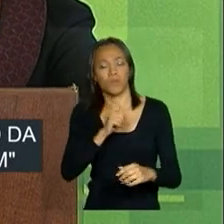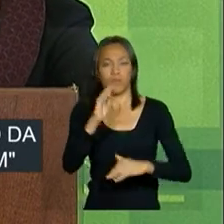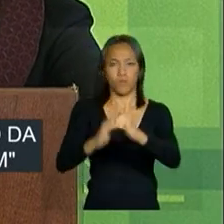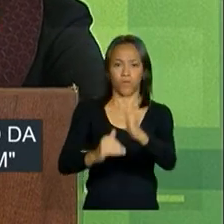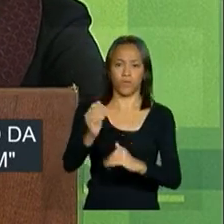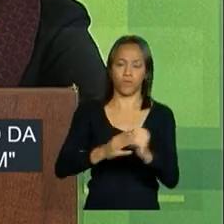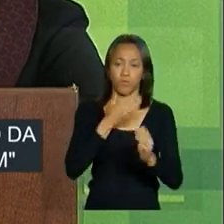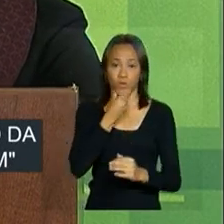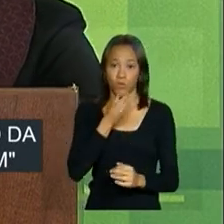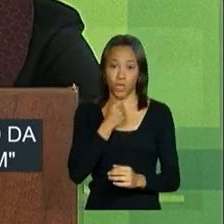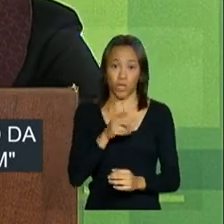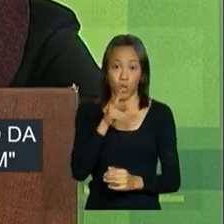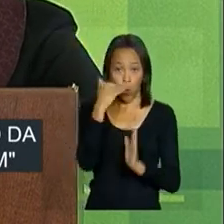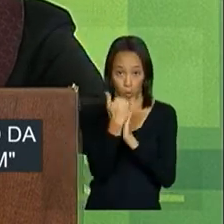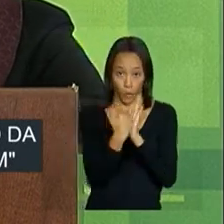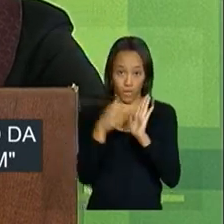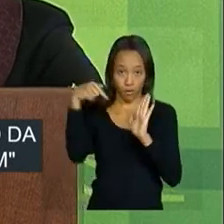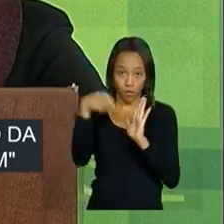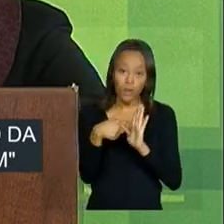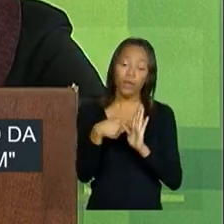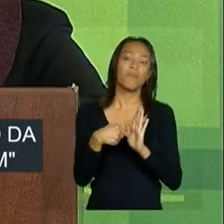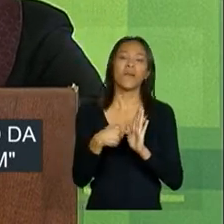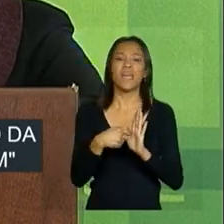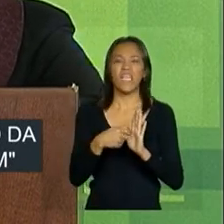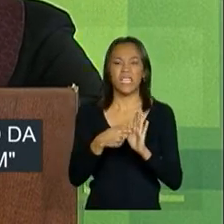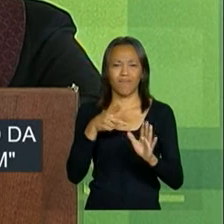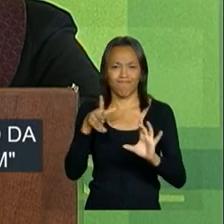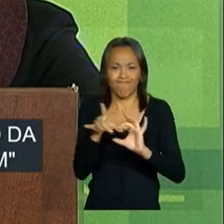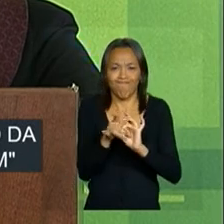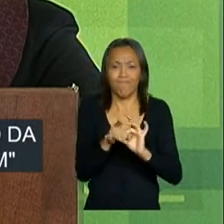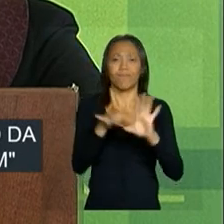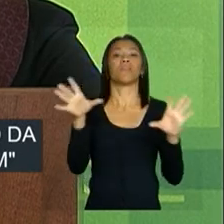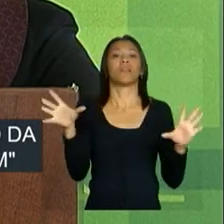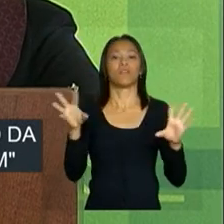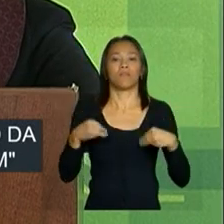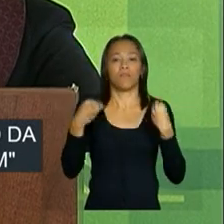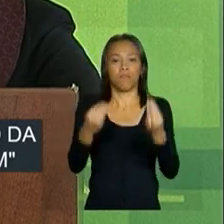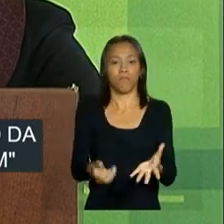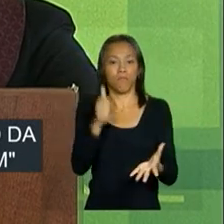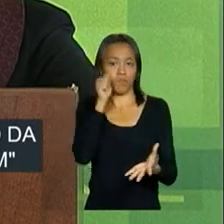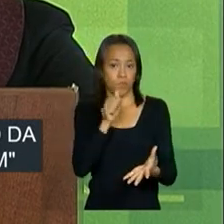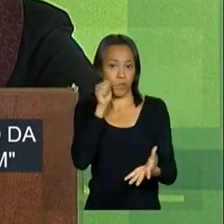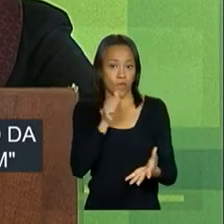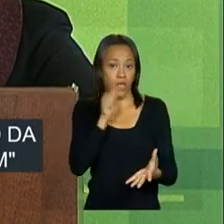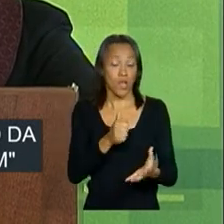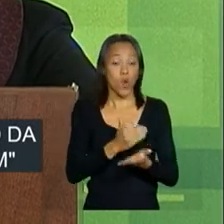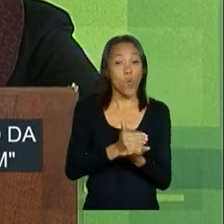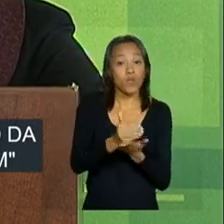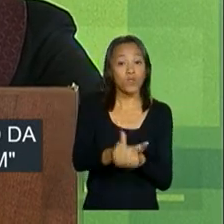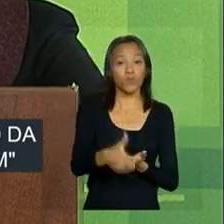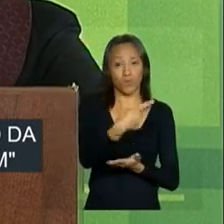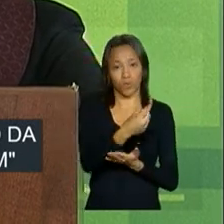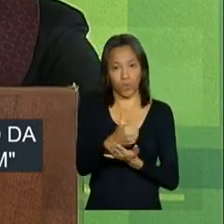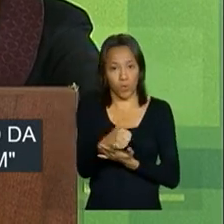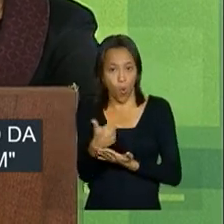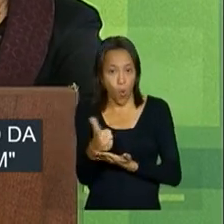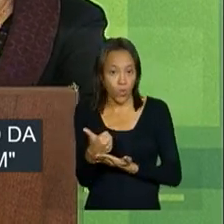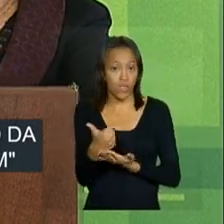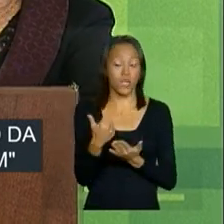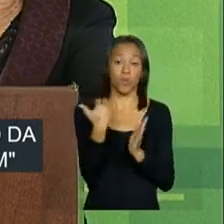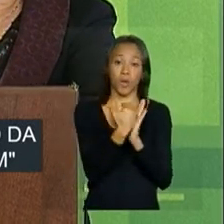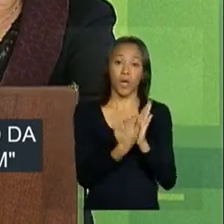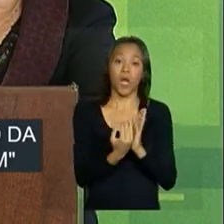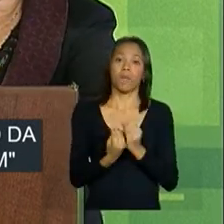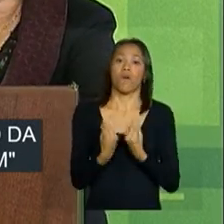o Pronatec quebra com este paradigma funcionando desde 2011 Pronatec